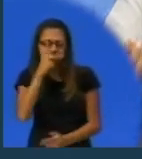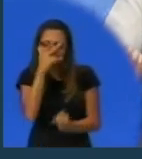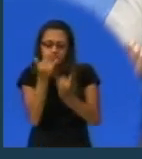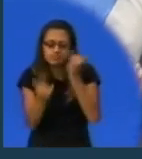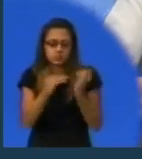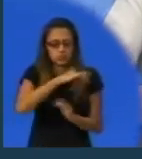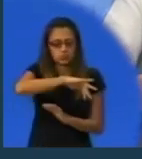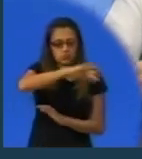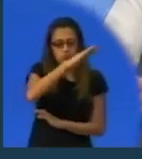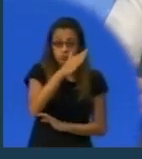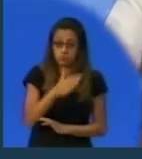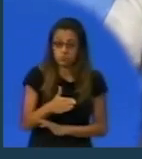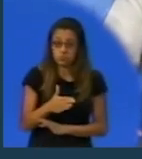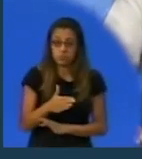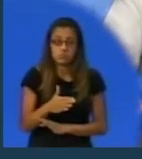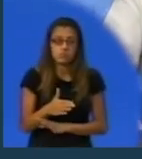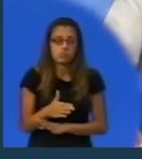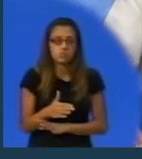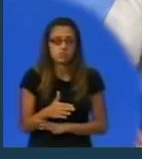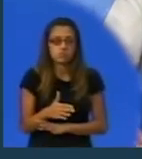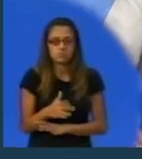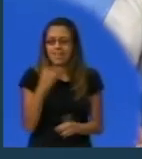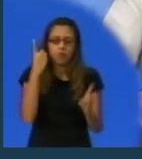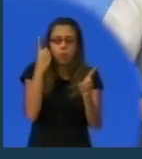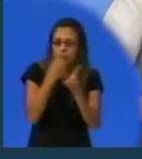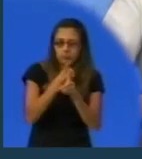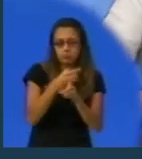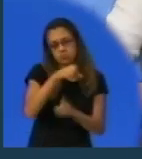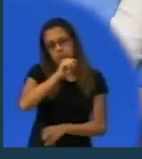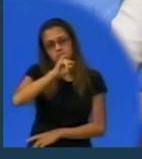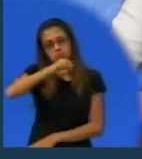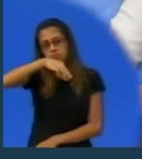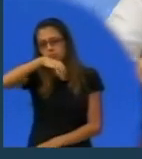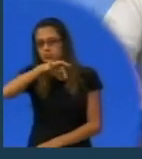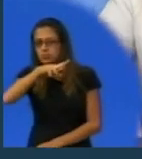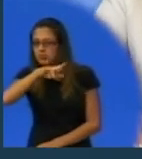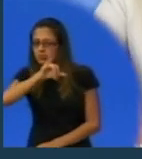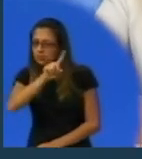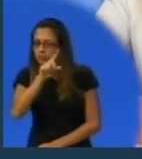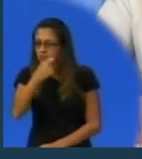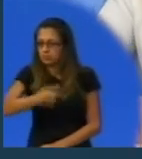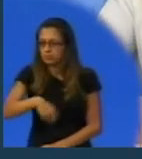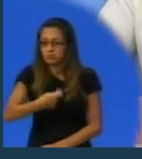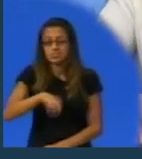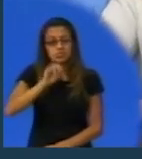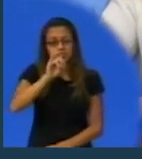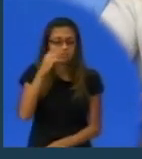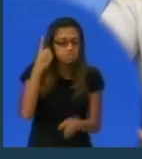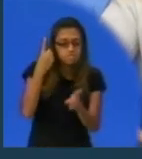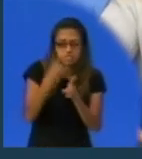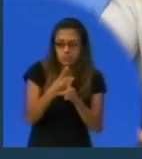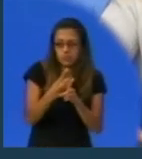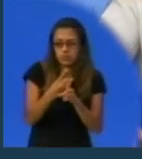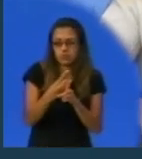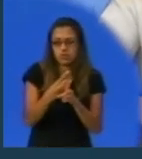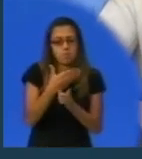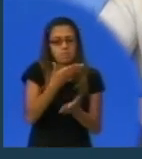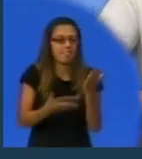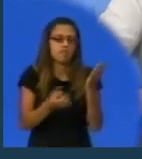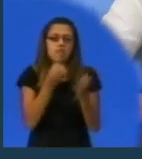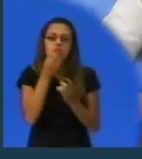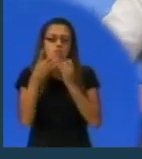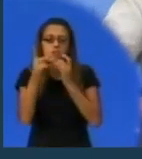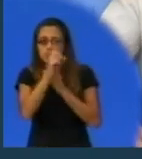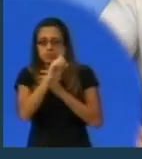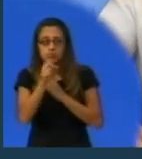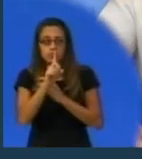Não significa que você tem que encontrar a simetria. Não é aquela história assim, você não encontrou a simetria, você perdeu os seus dados. Não,